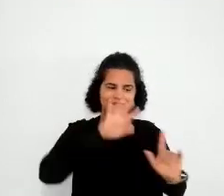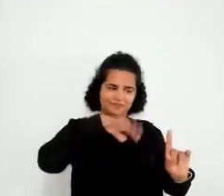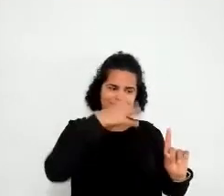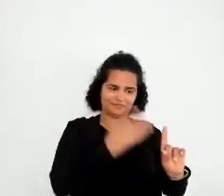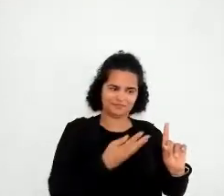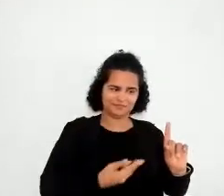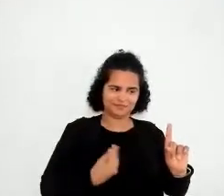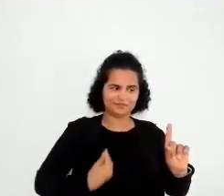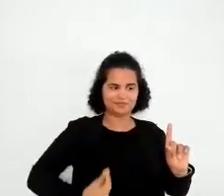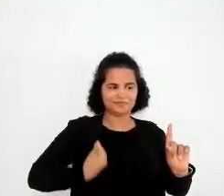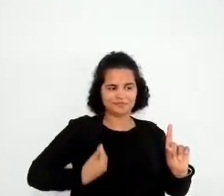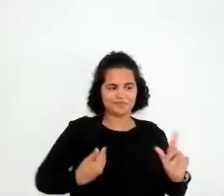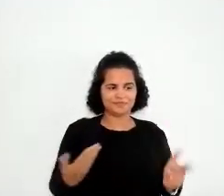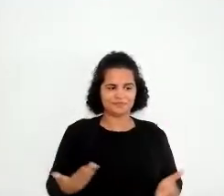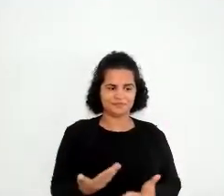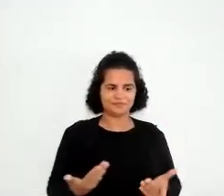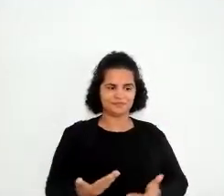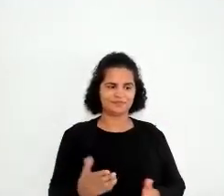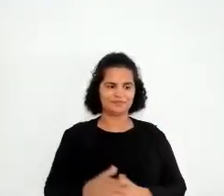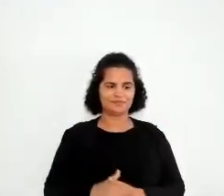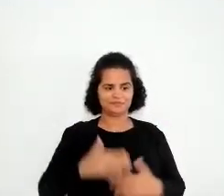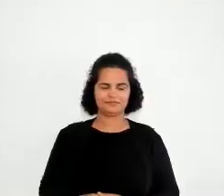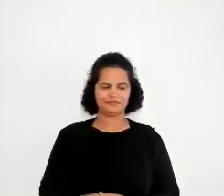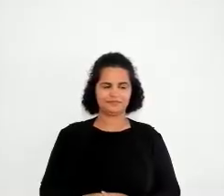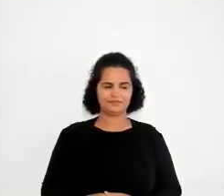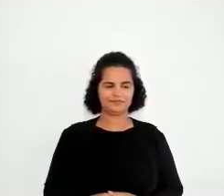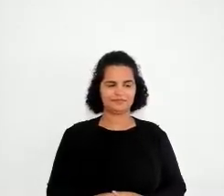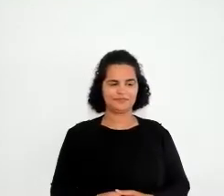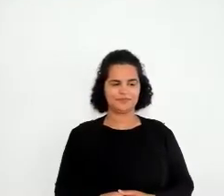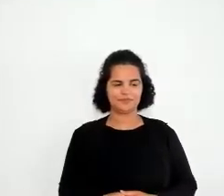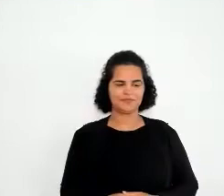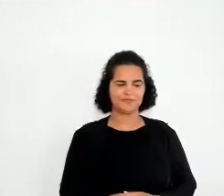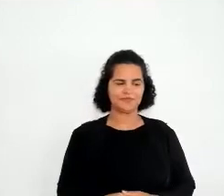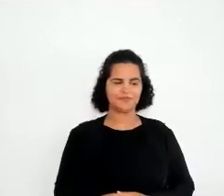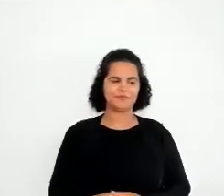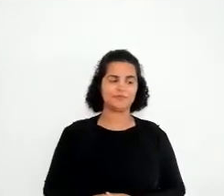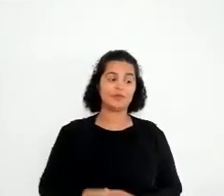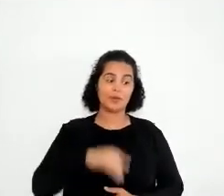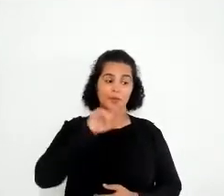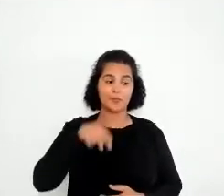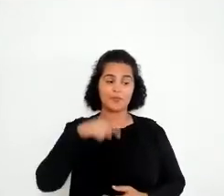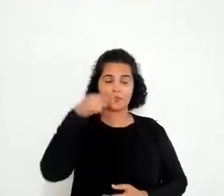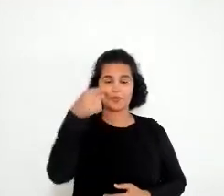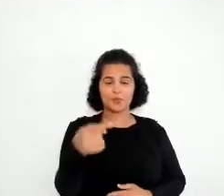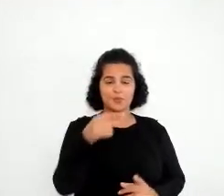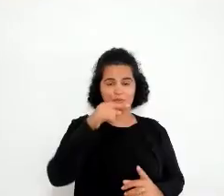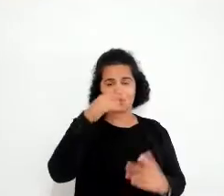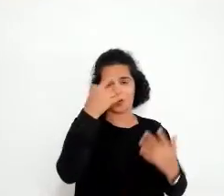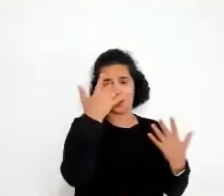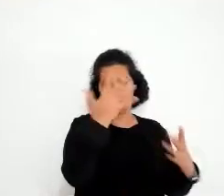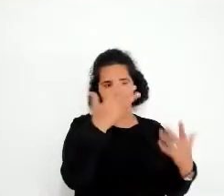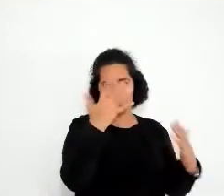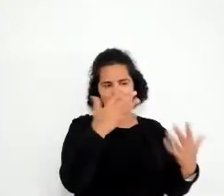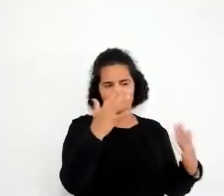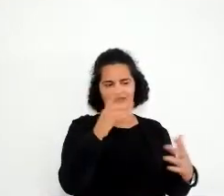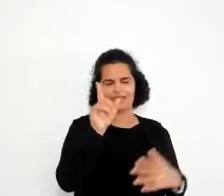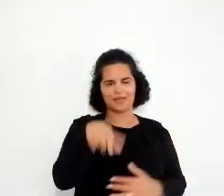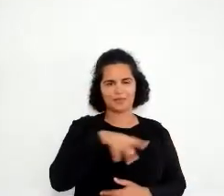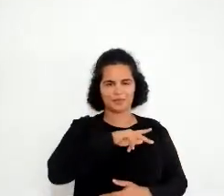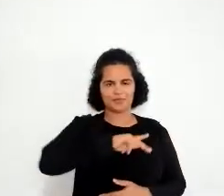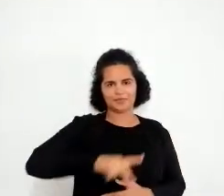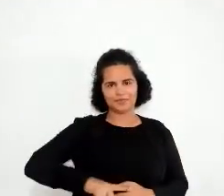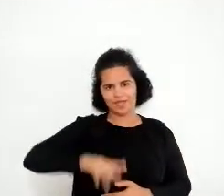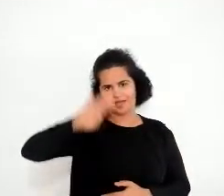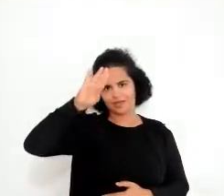nesta sessão solene. Nosso agradecimento. O próximo homenageado é o presidente da Academia